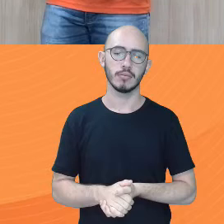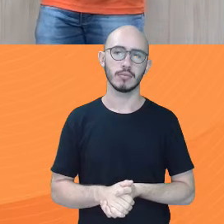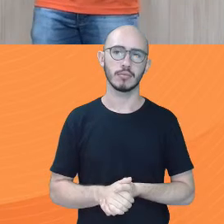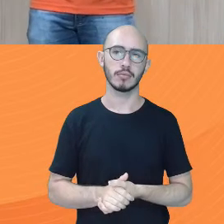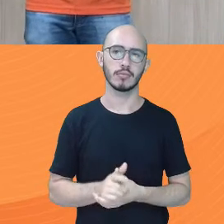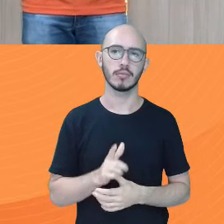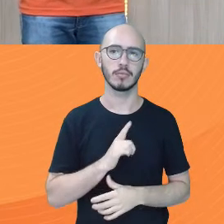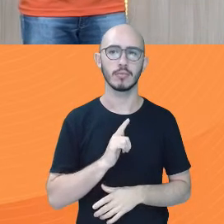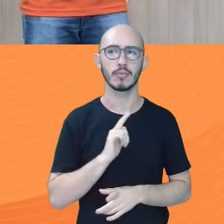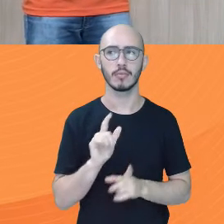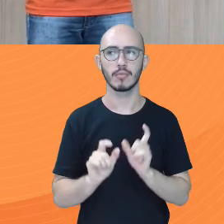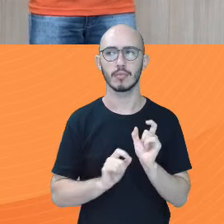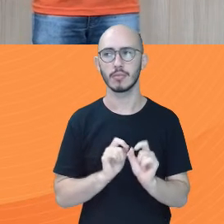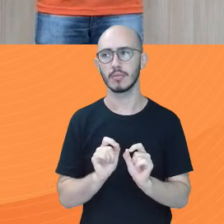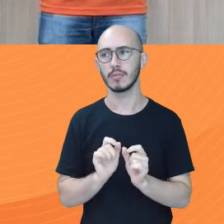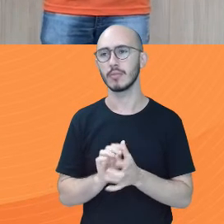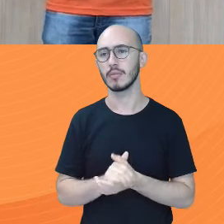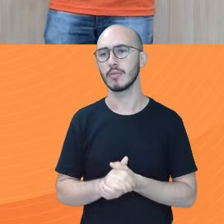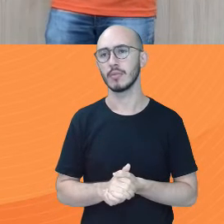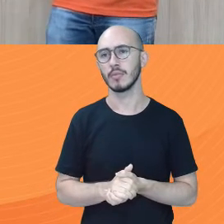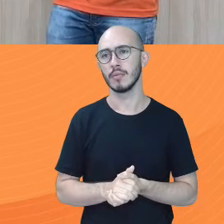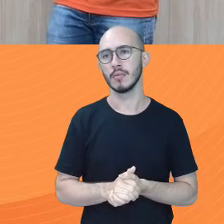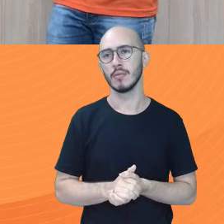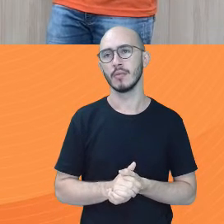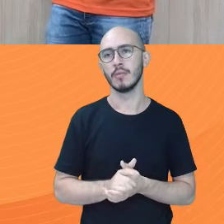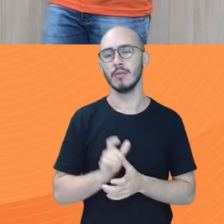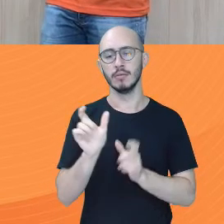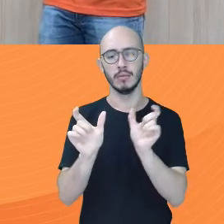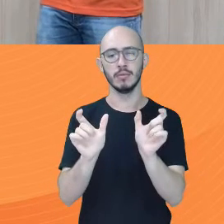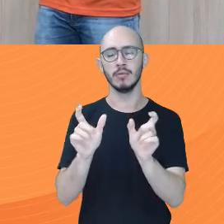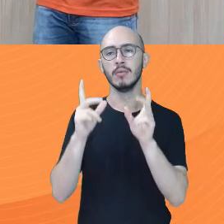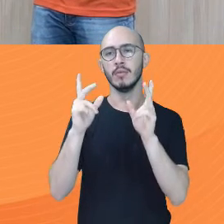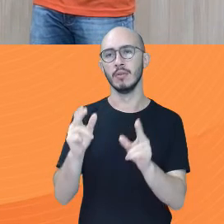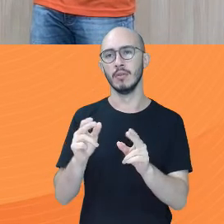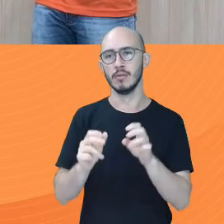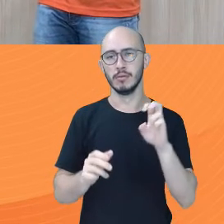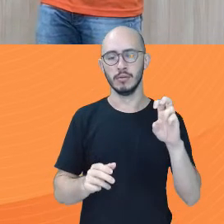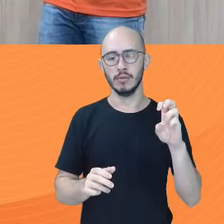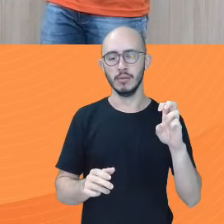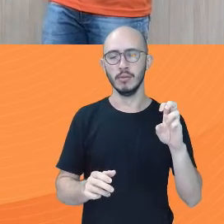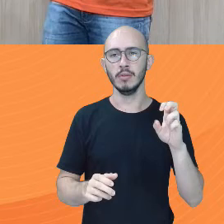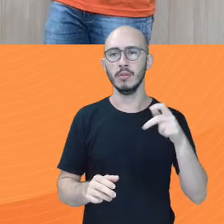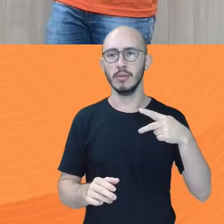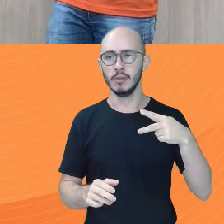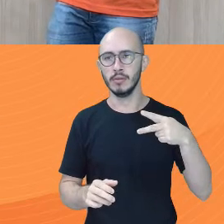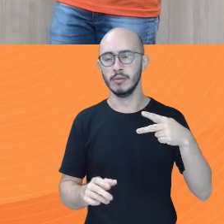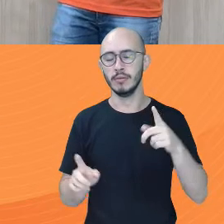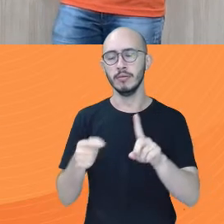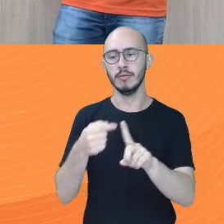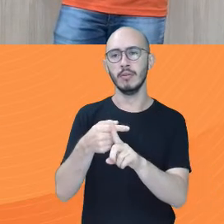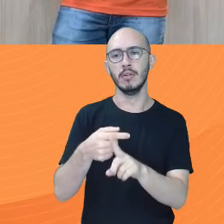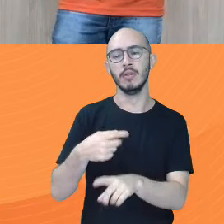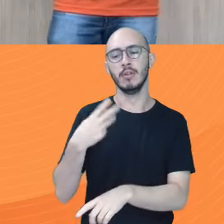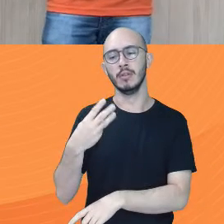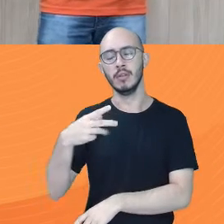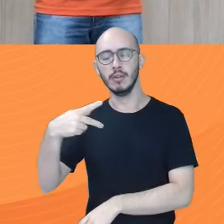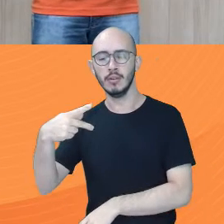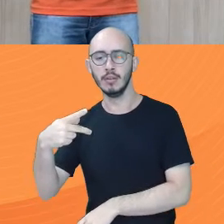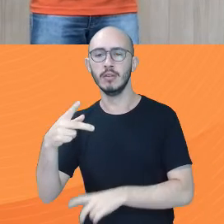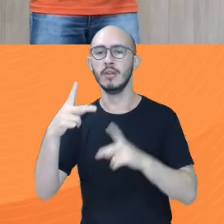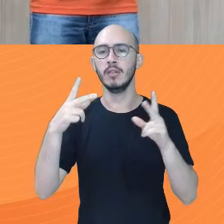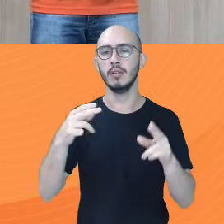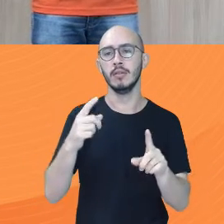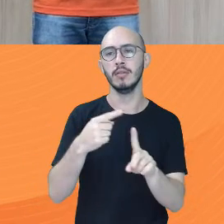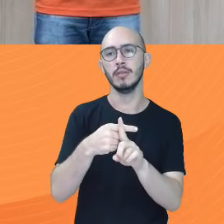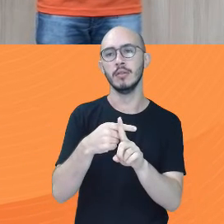efetuou aí, viu que tem dois monômios semelhantes, o 5p mais 3p, certo? Então, o que foi que a gente